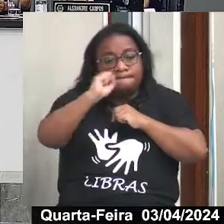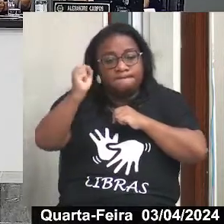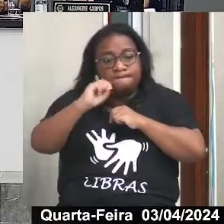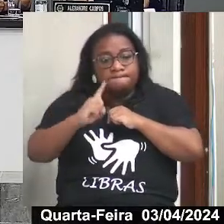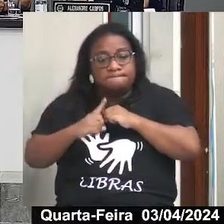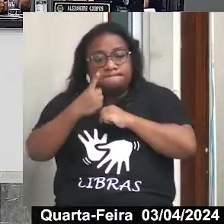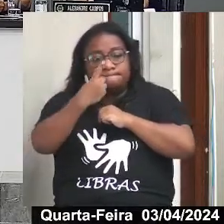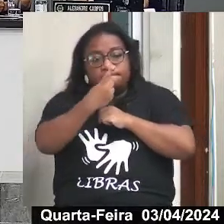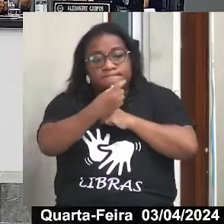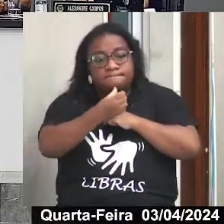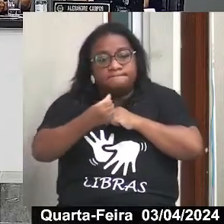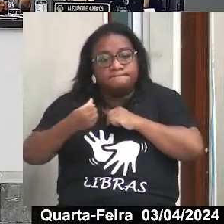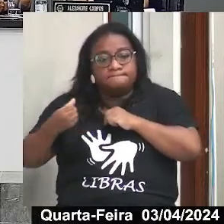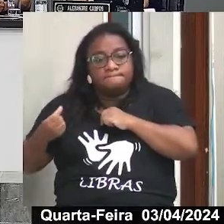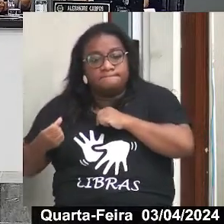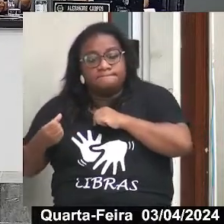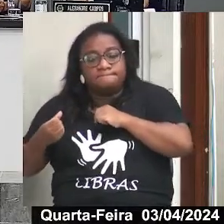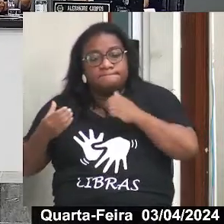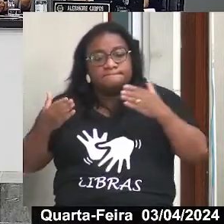Sander,